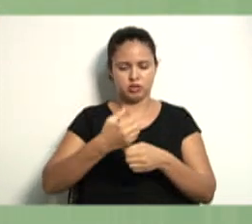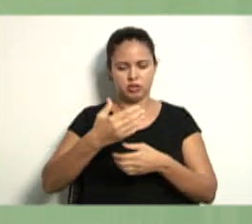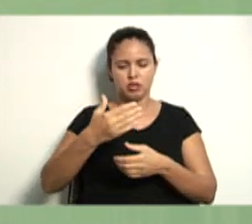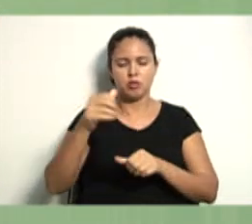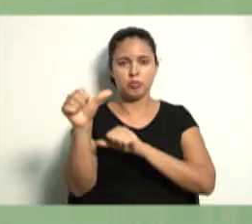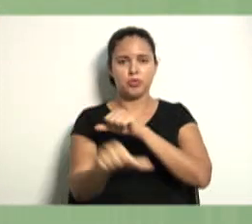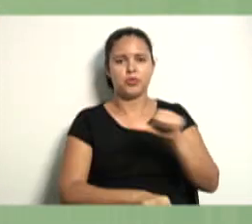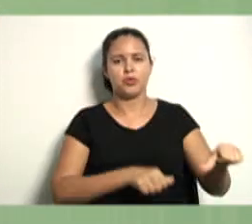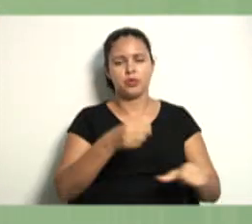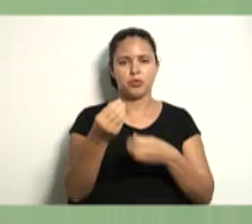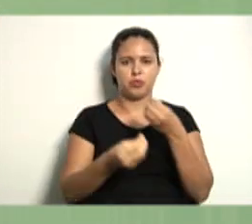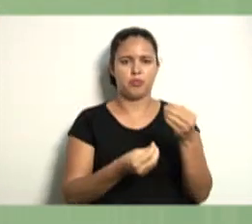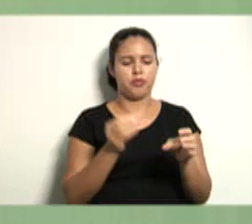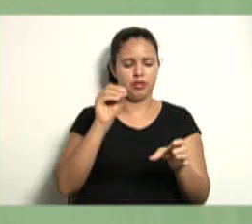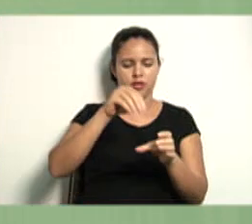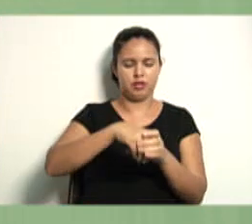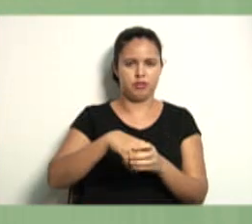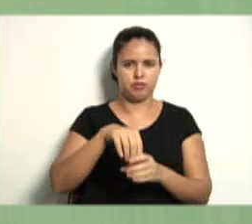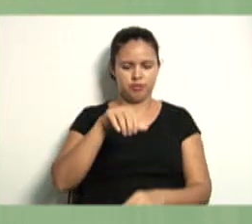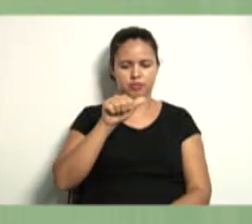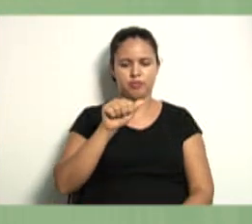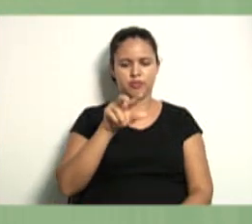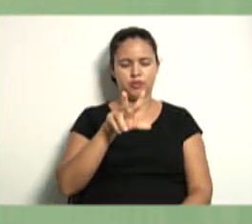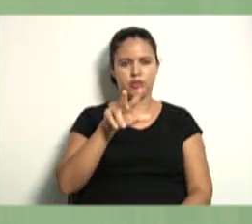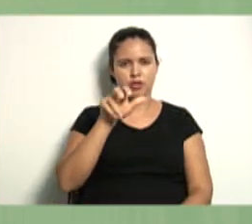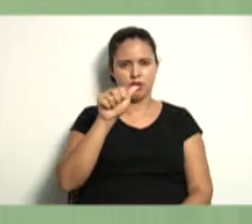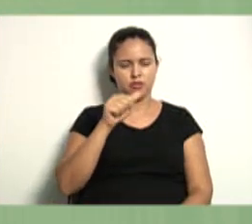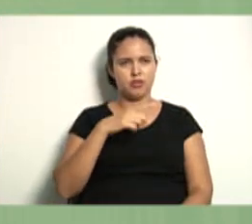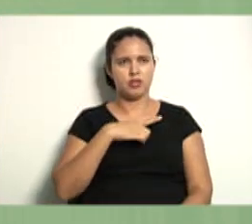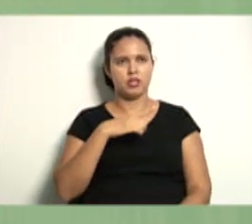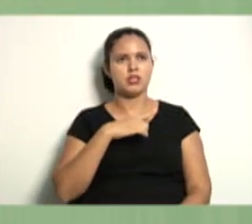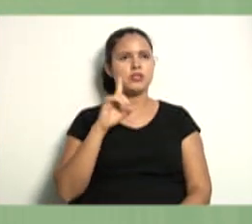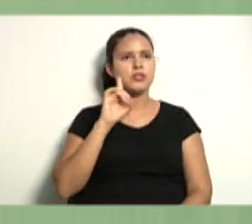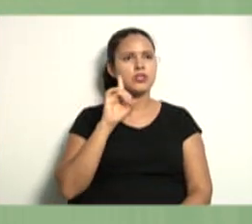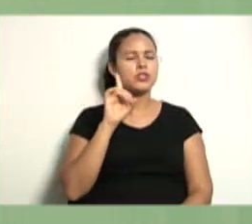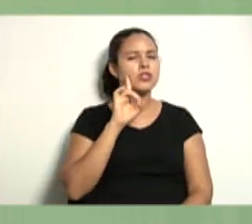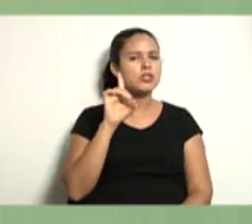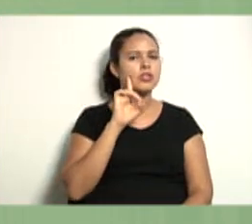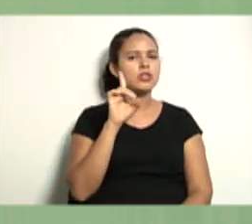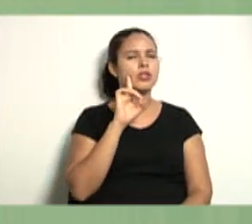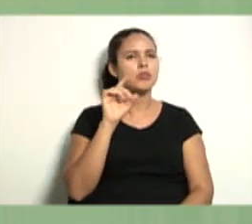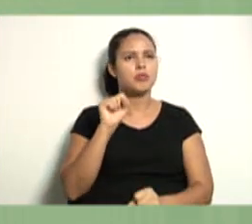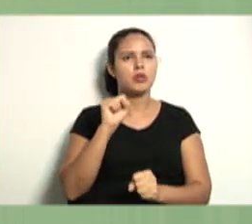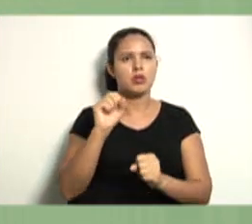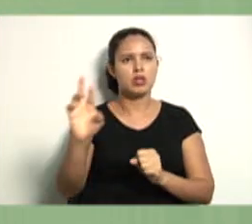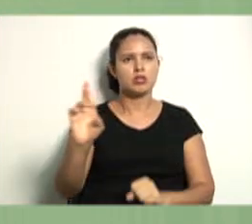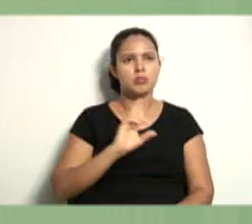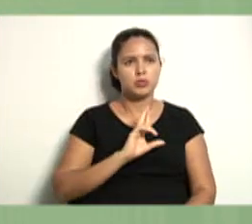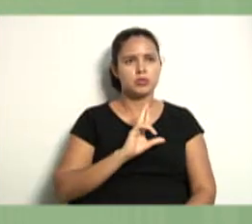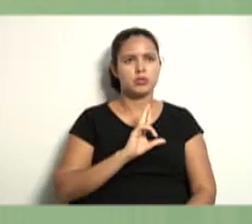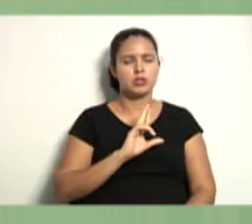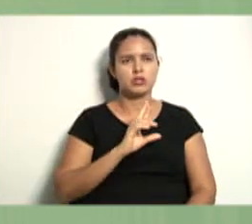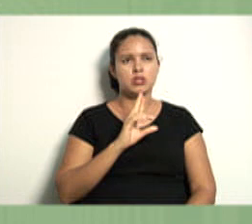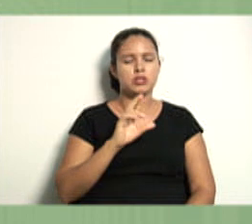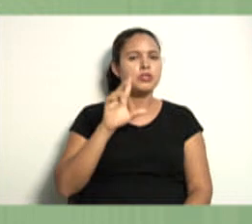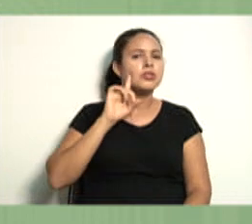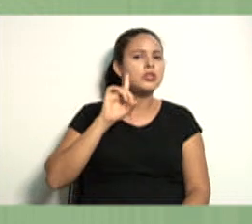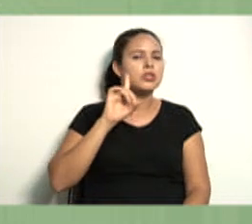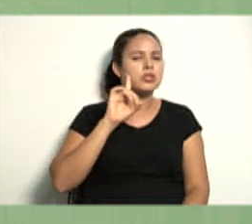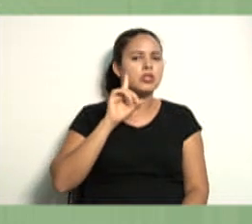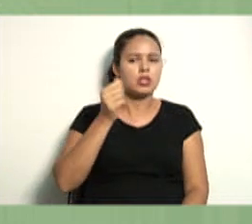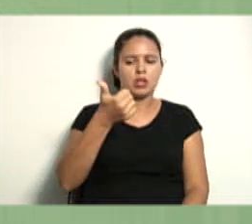no AVA, o período em que vocês vão ter acesso à atividade, que vão poder postar. Atenção para a data final.